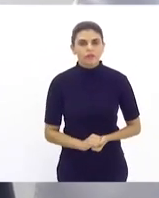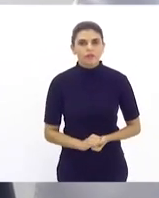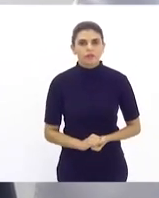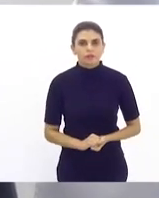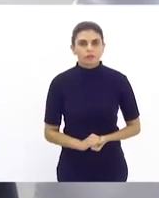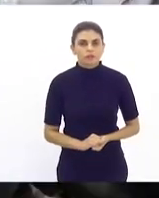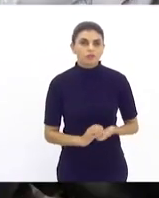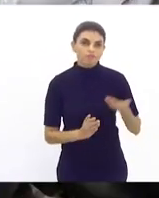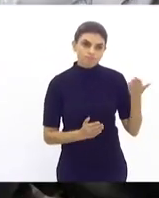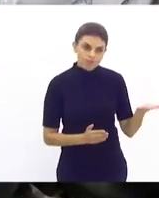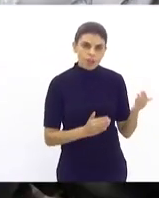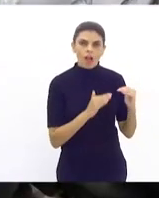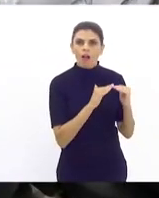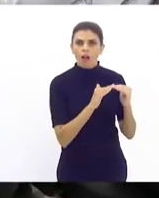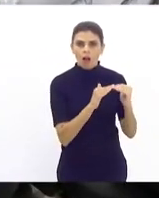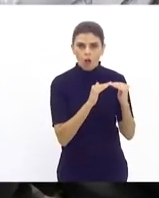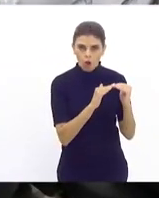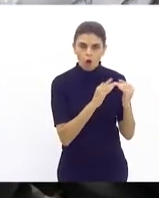Em vista do acordo...